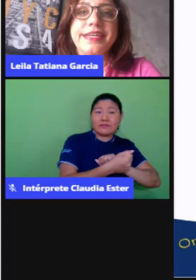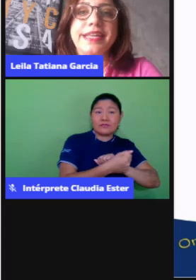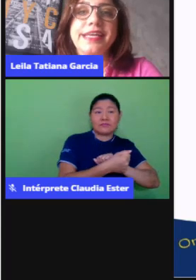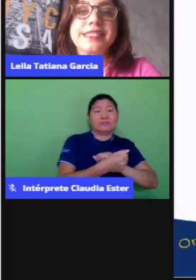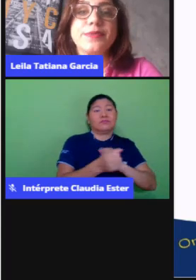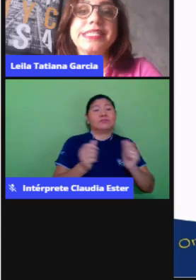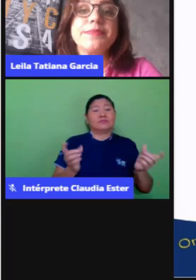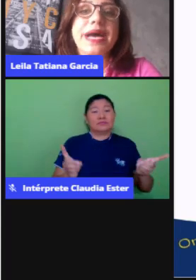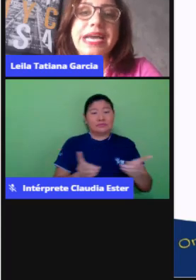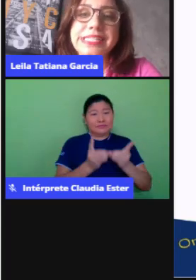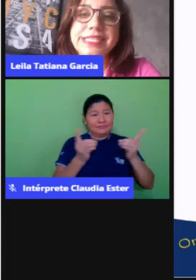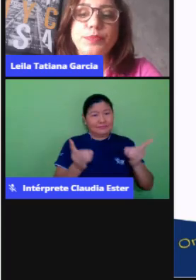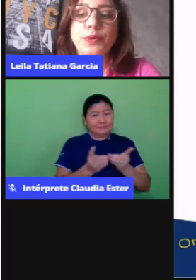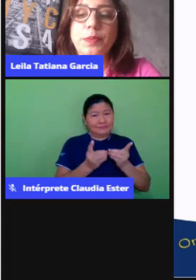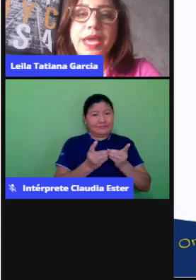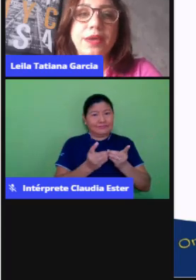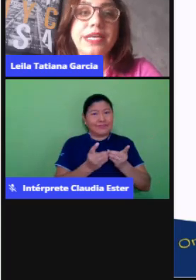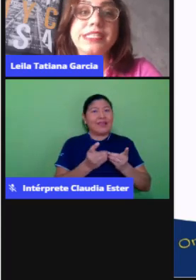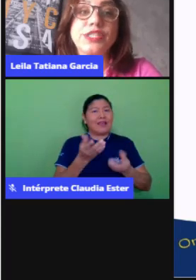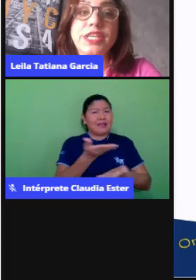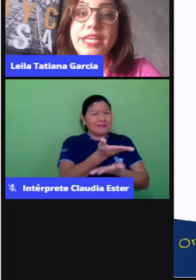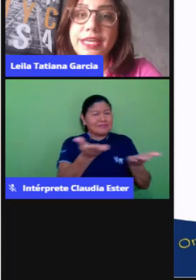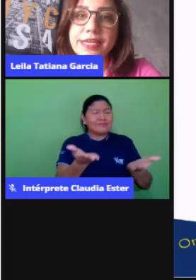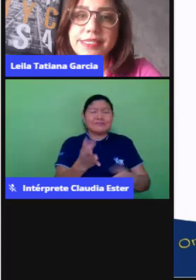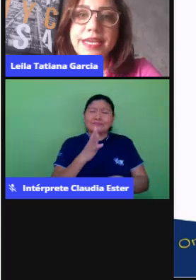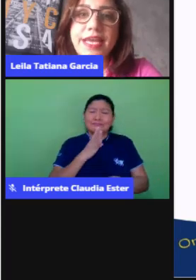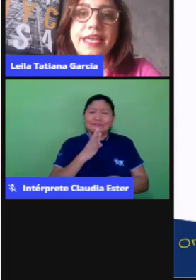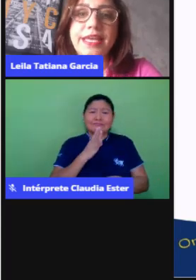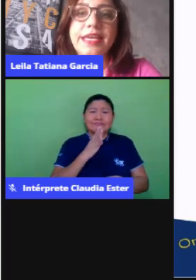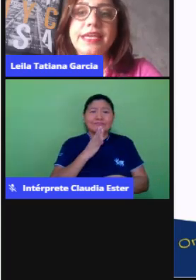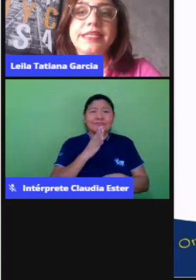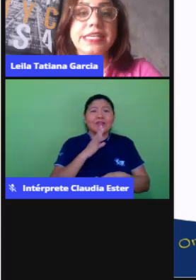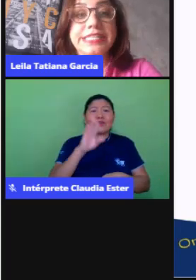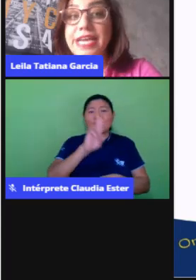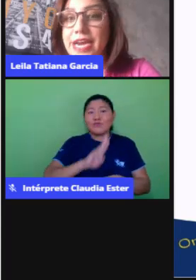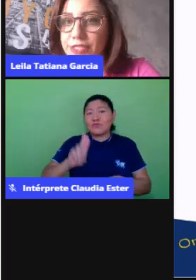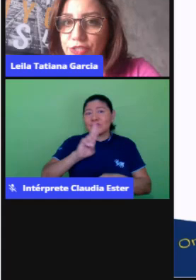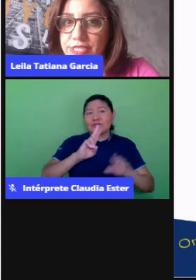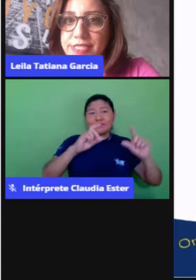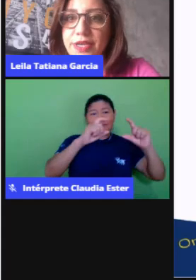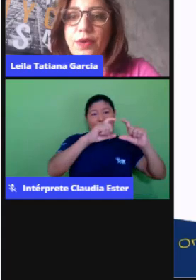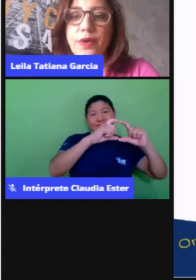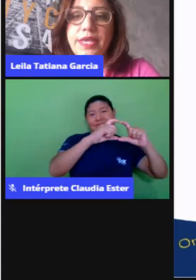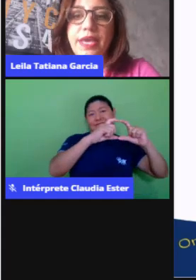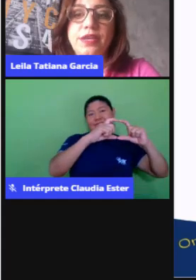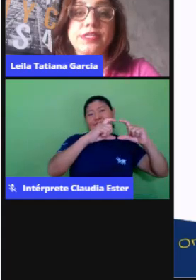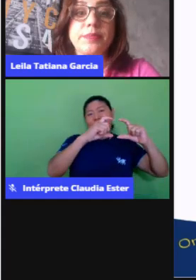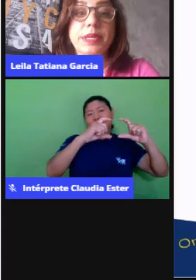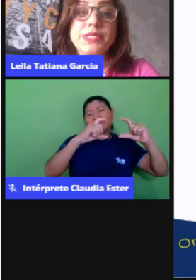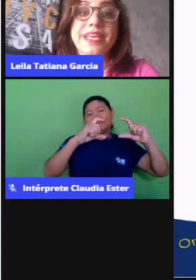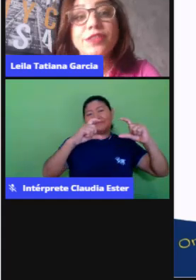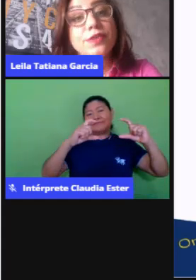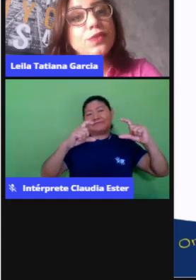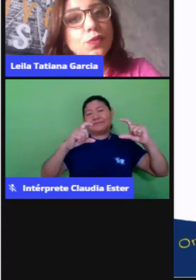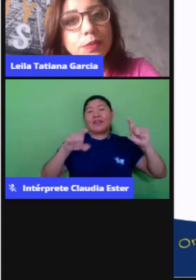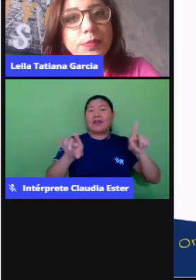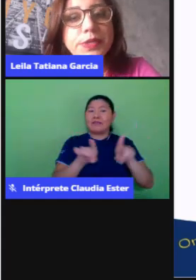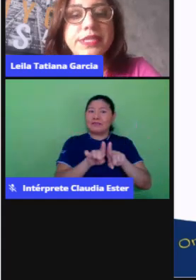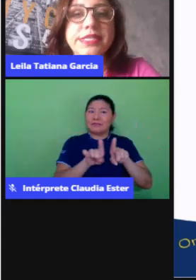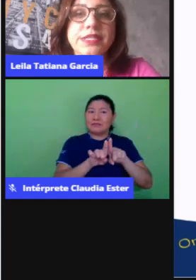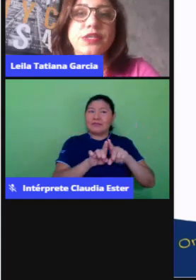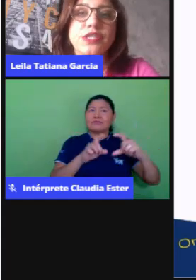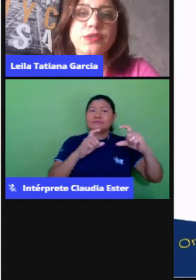já é conhecida, né, que são as imagens por meio das tirinhas e das charges, ok? Nós sabemos que é de